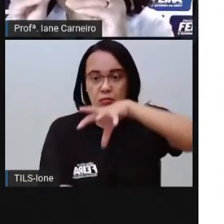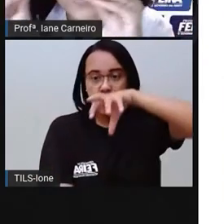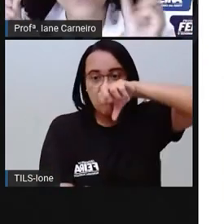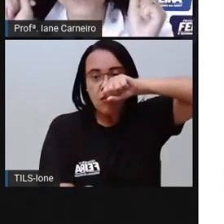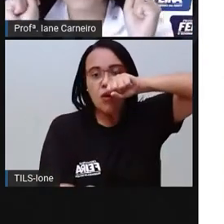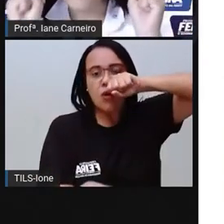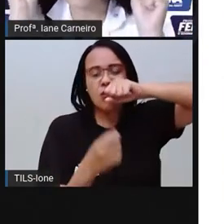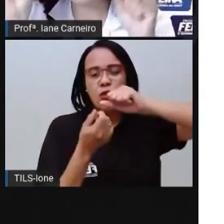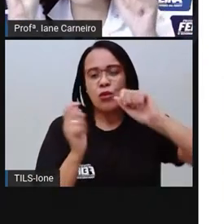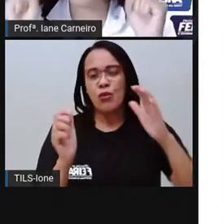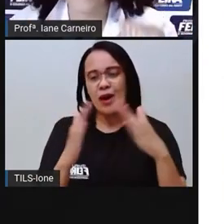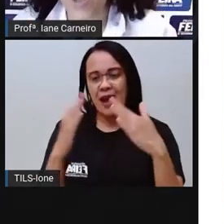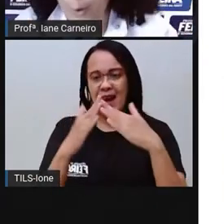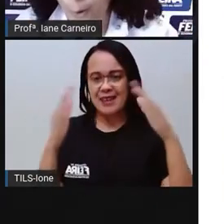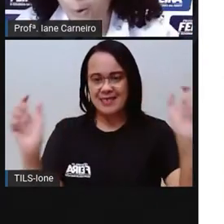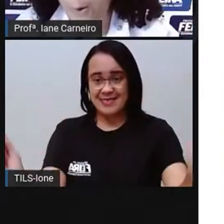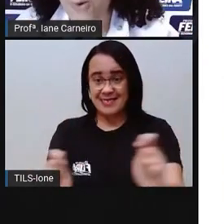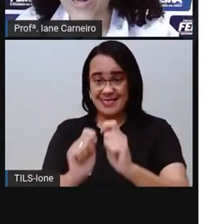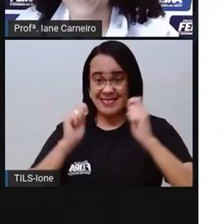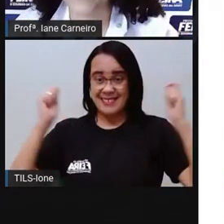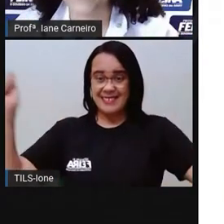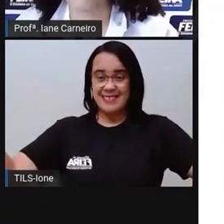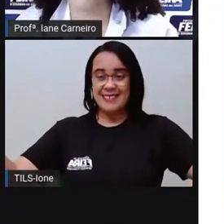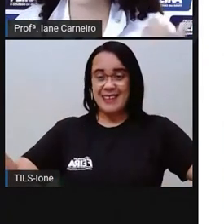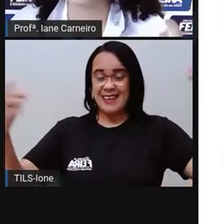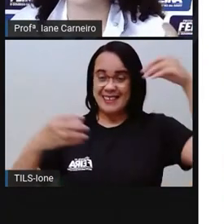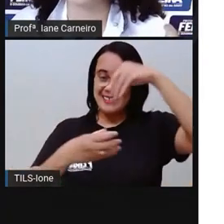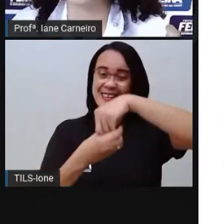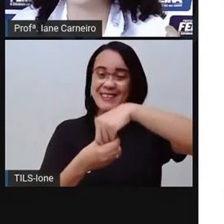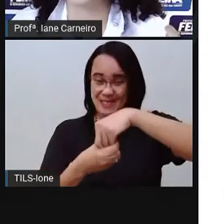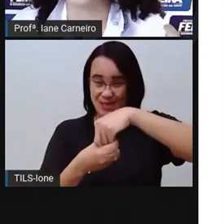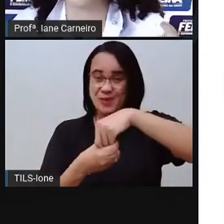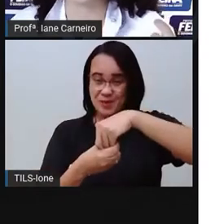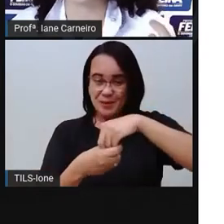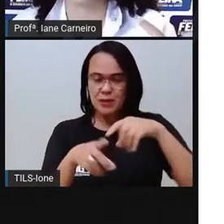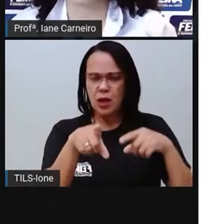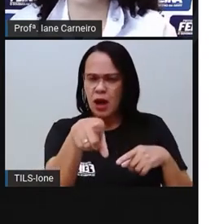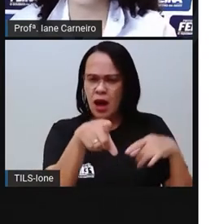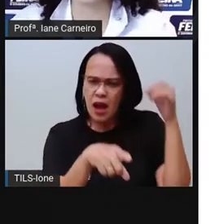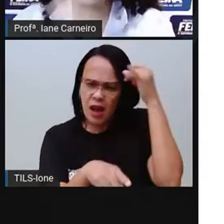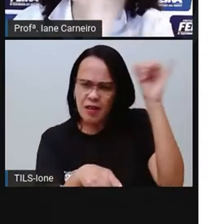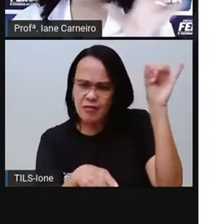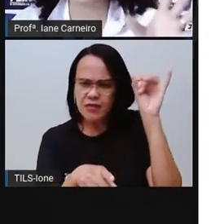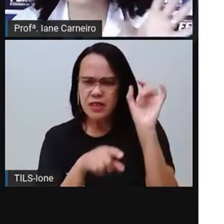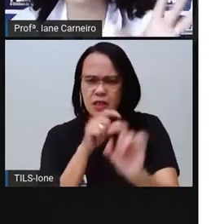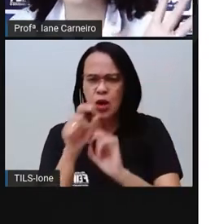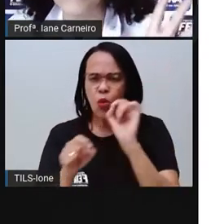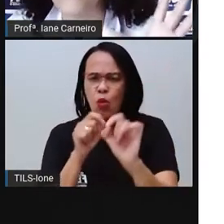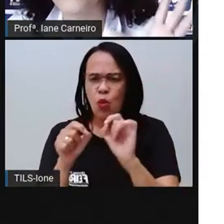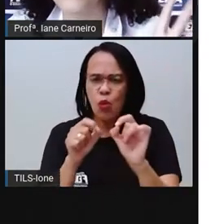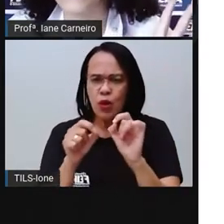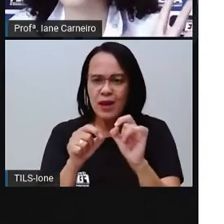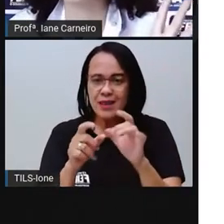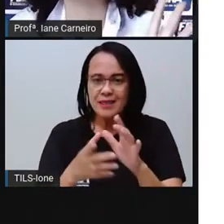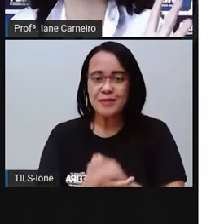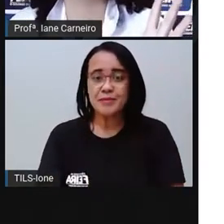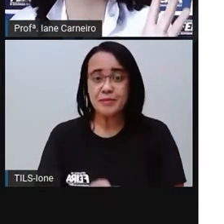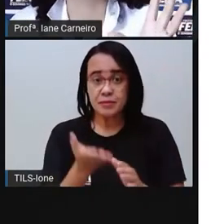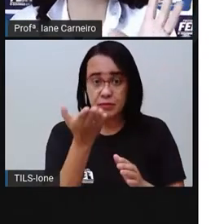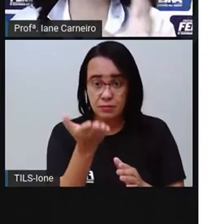bichinhos invisíveis que a gente vai ver agora. Quais são esses bichinhos, ó? O que é que